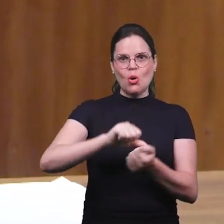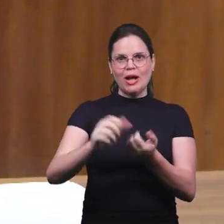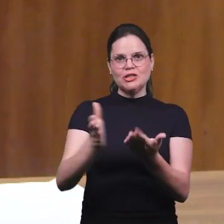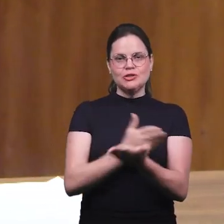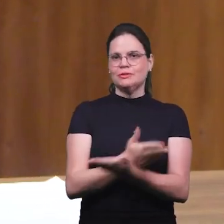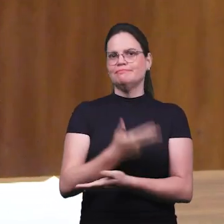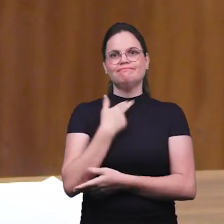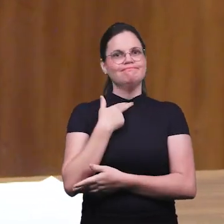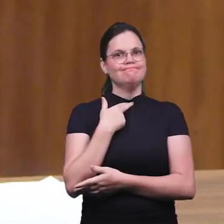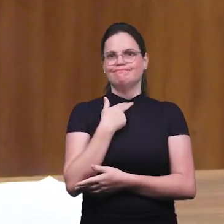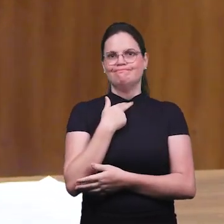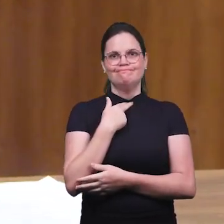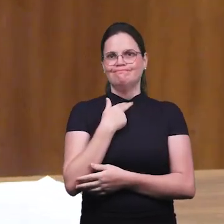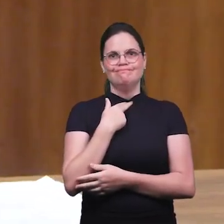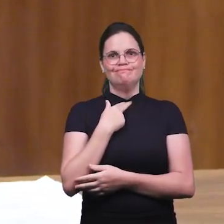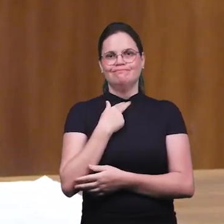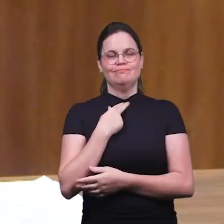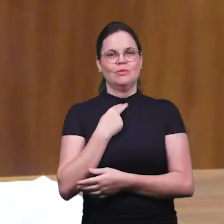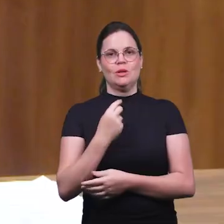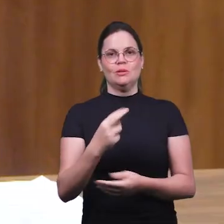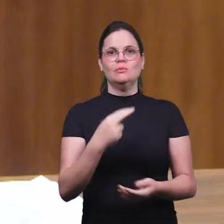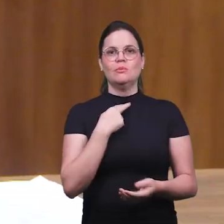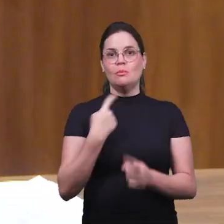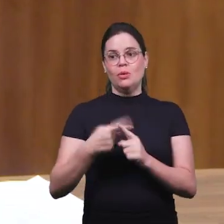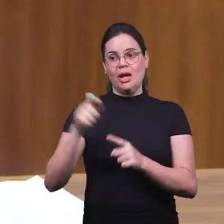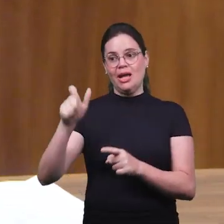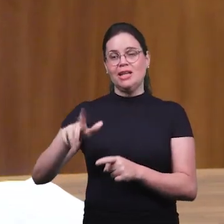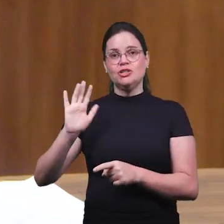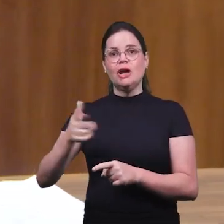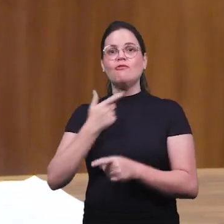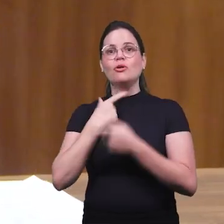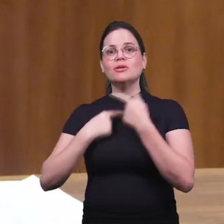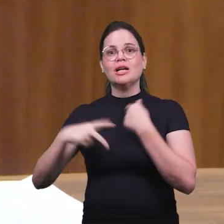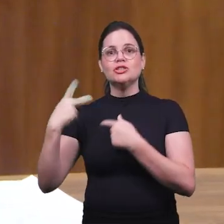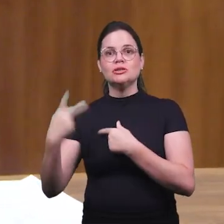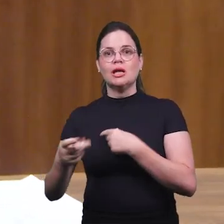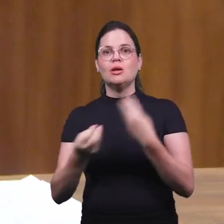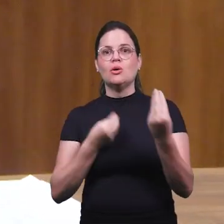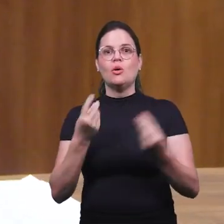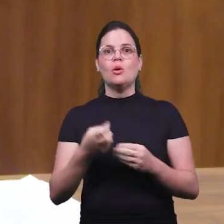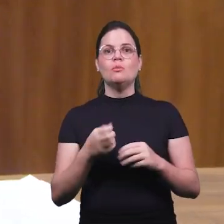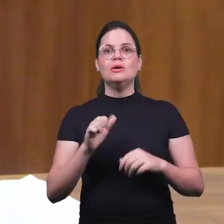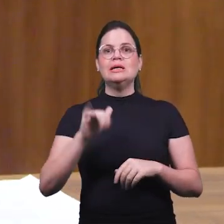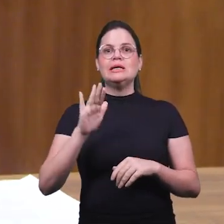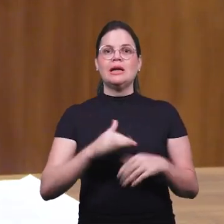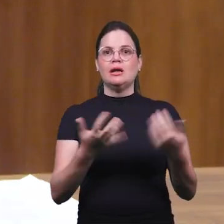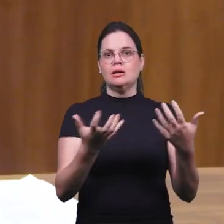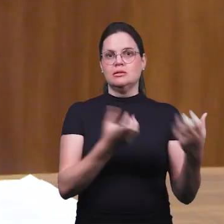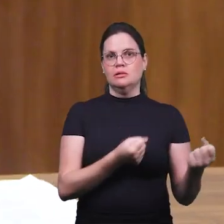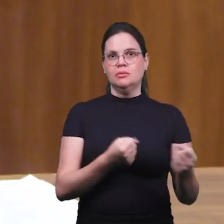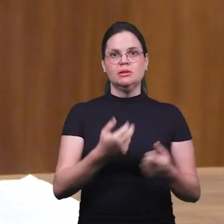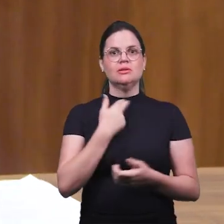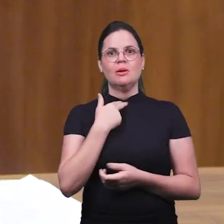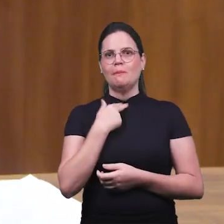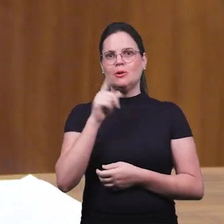dele, quanto a esses valores que serão transmitidos, a esses bens que serão transmitidos. Então ele não pode ser alterado, não pode ser revogado, ele é imutável a